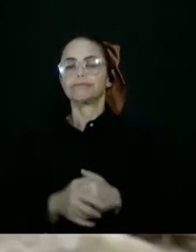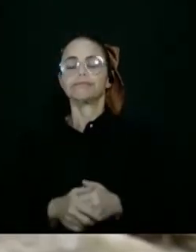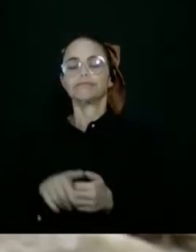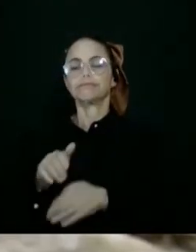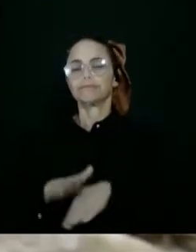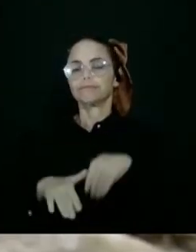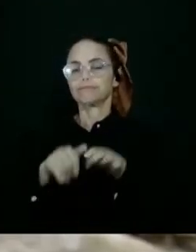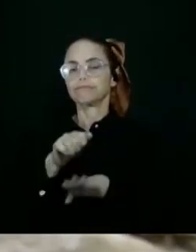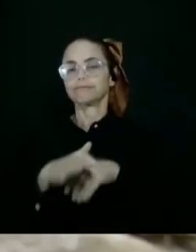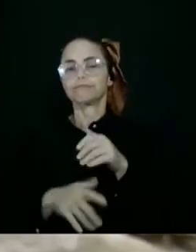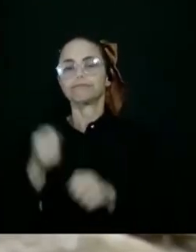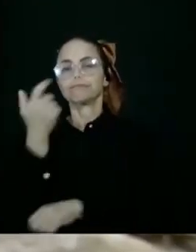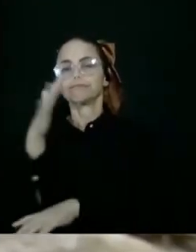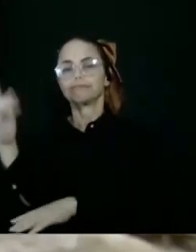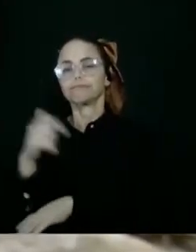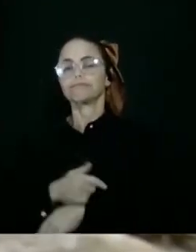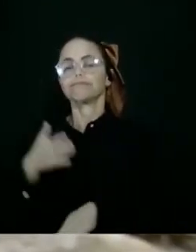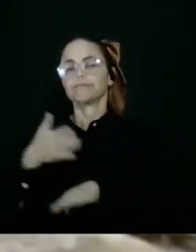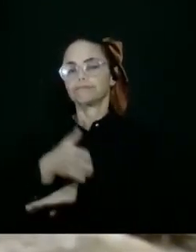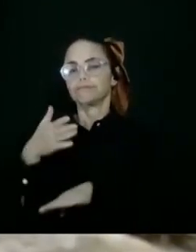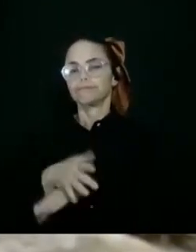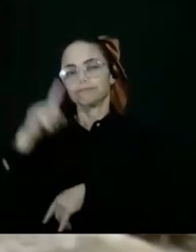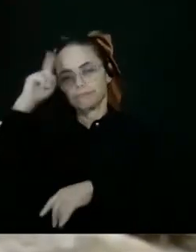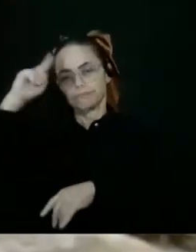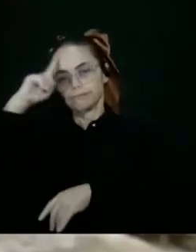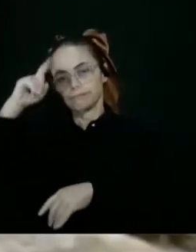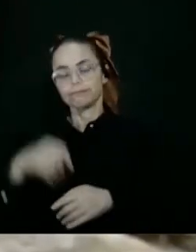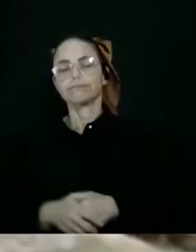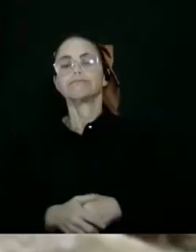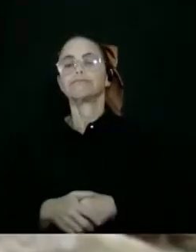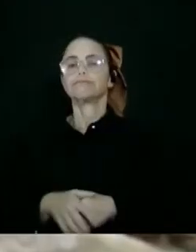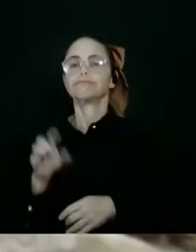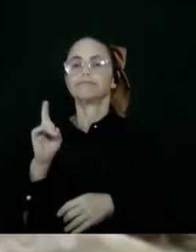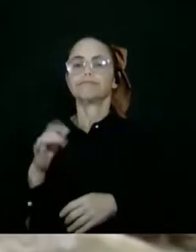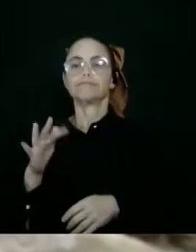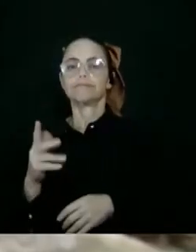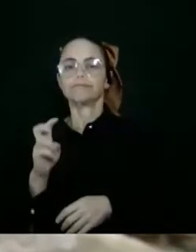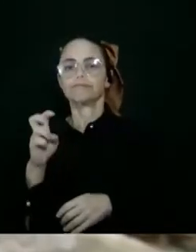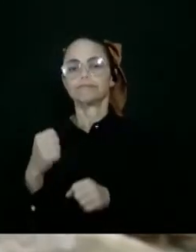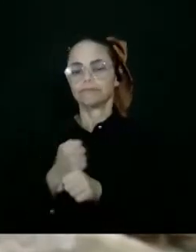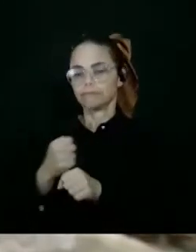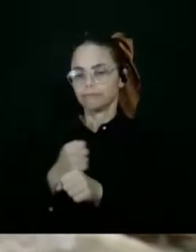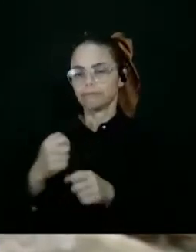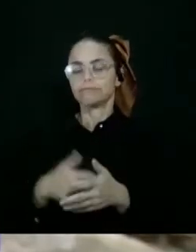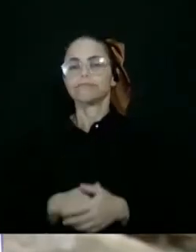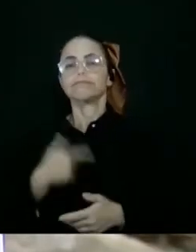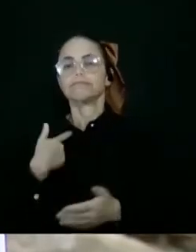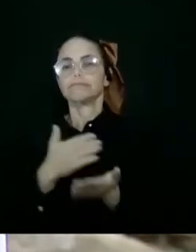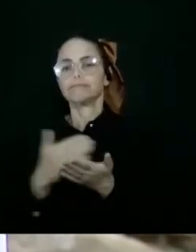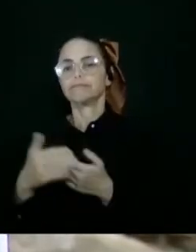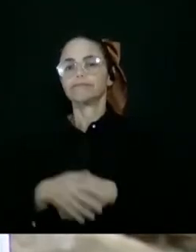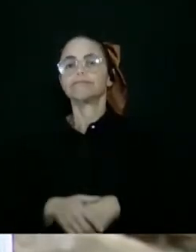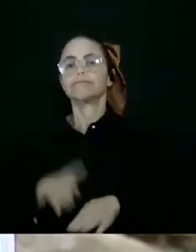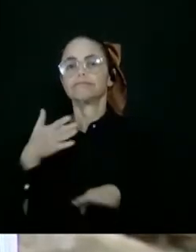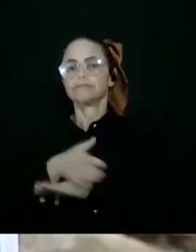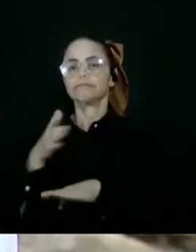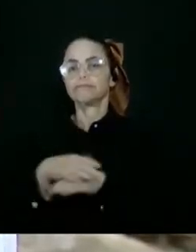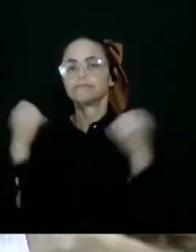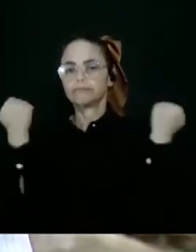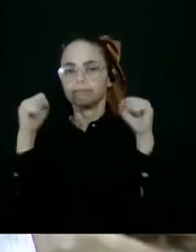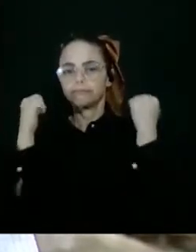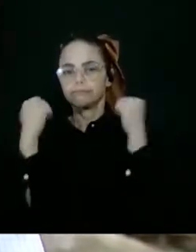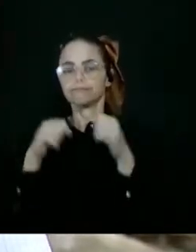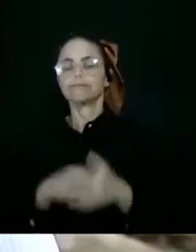mas para frequentar diariamente só faz uns 5 anos, quando eu comecei a praticar a ginástica oriental com esse